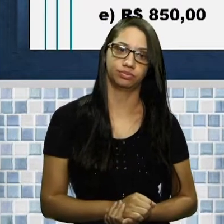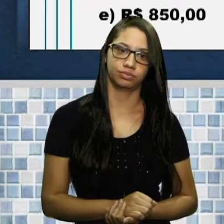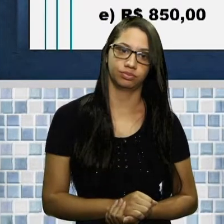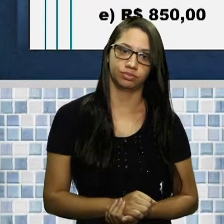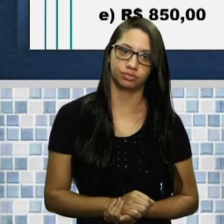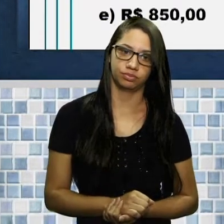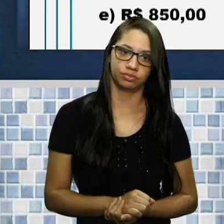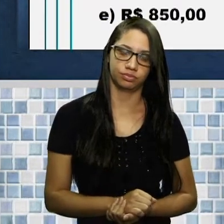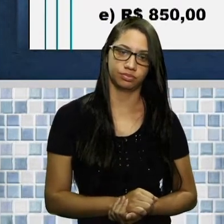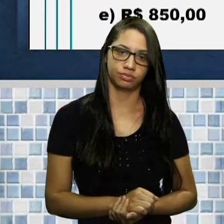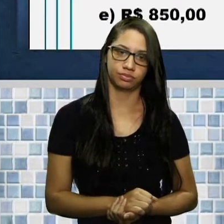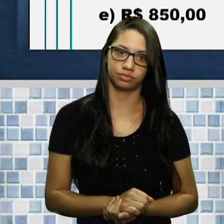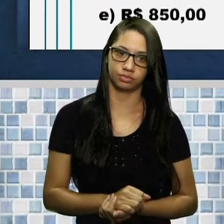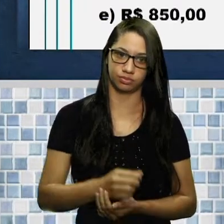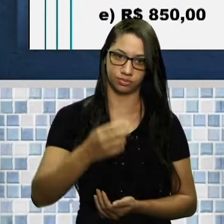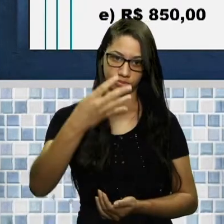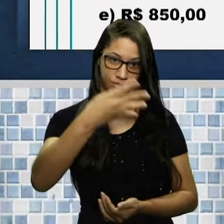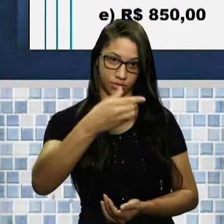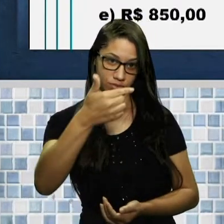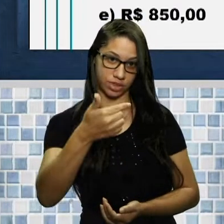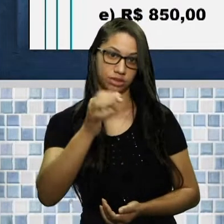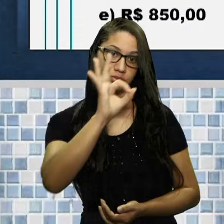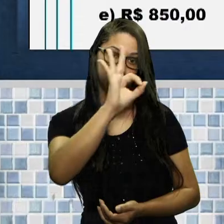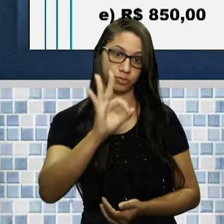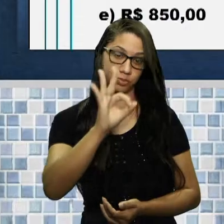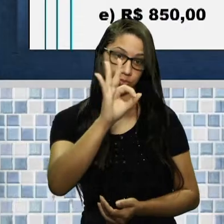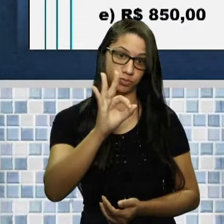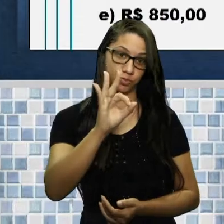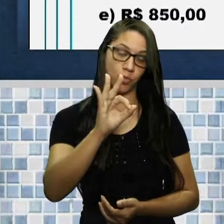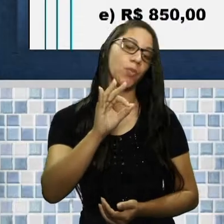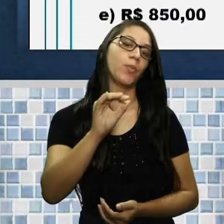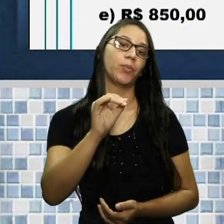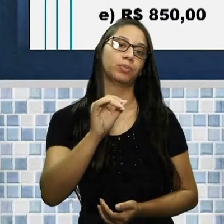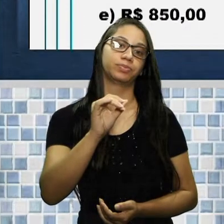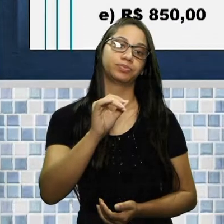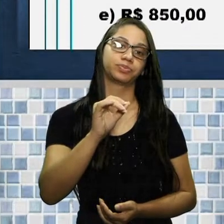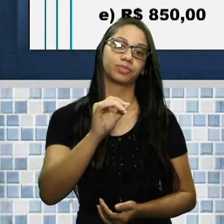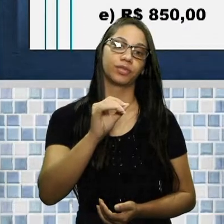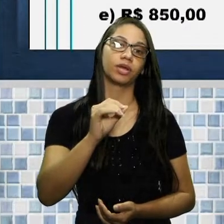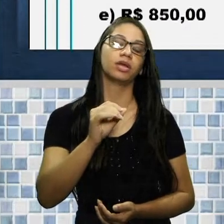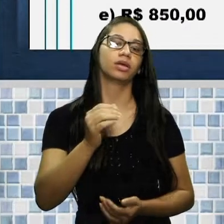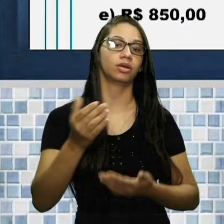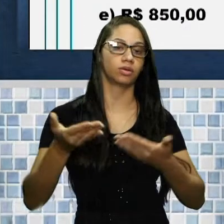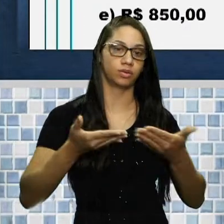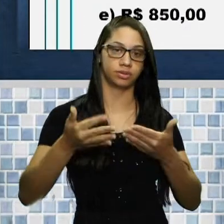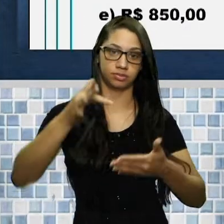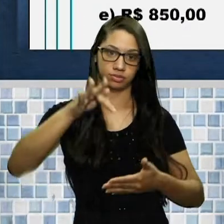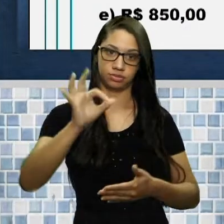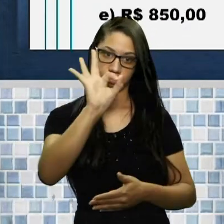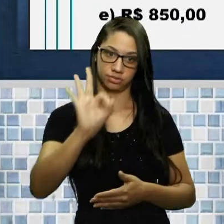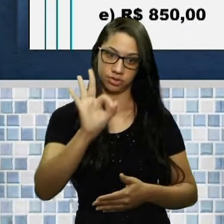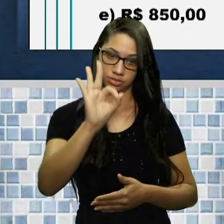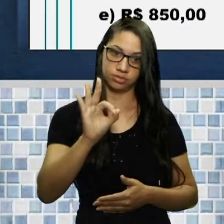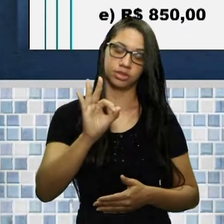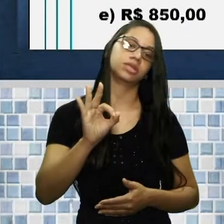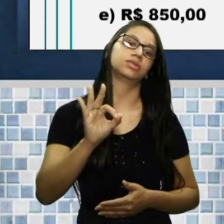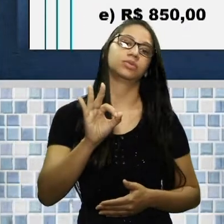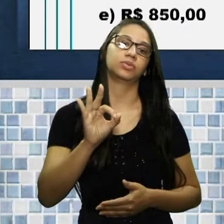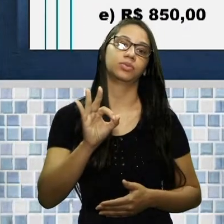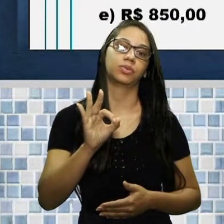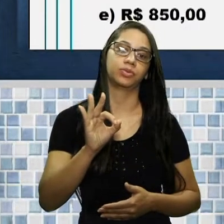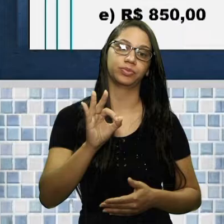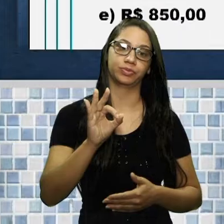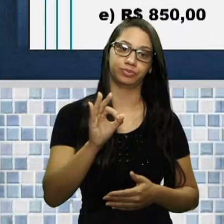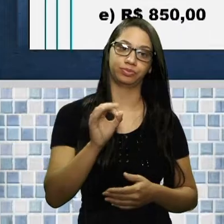Então, vamos lá. Então, de que 42%, R$ 42,00, corresponde a 7%. Então,